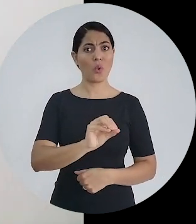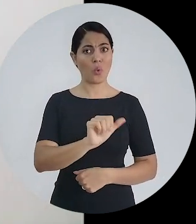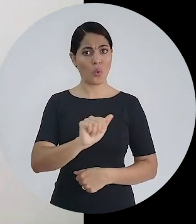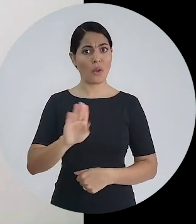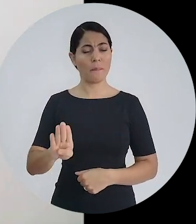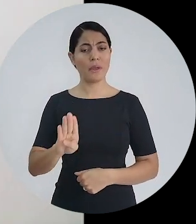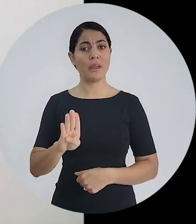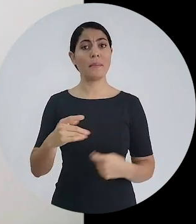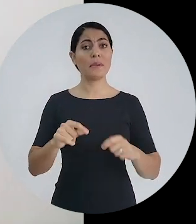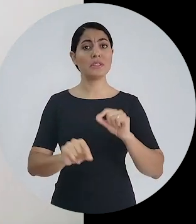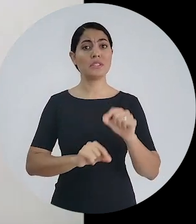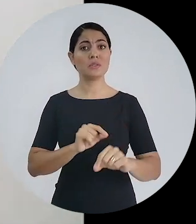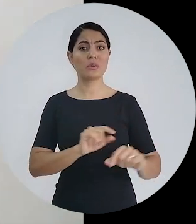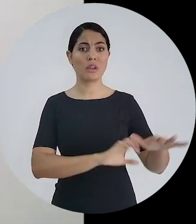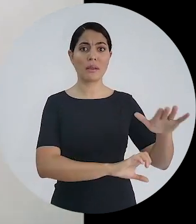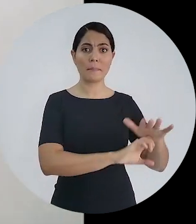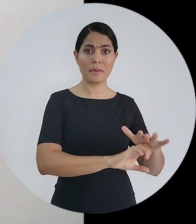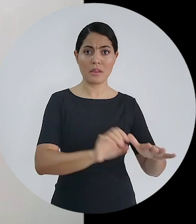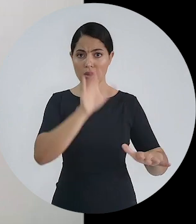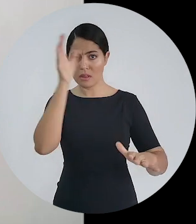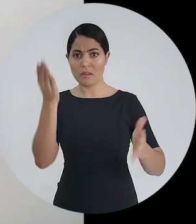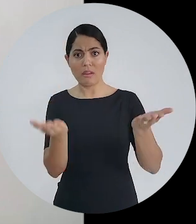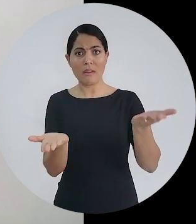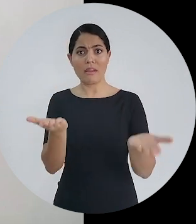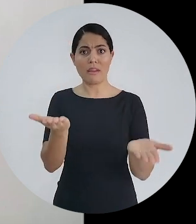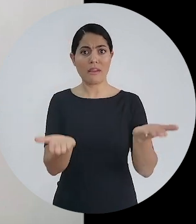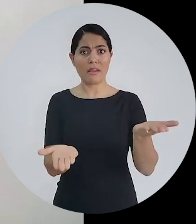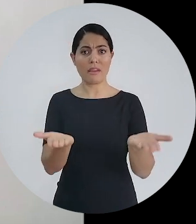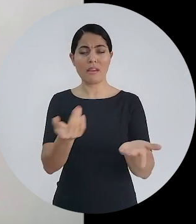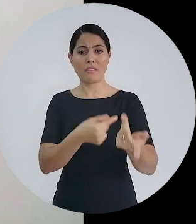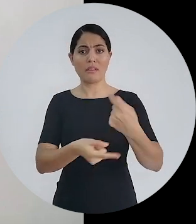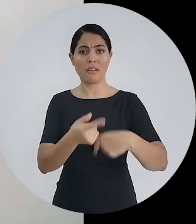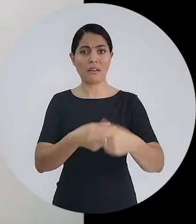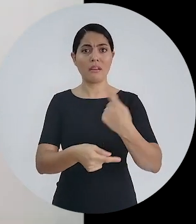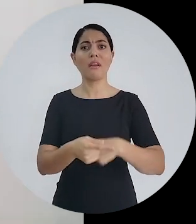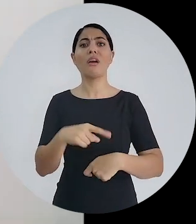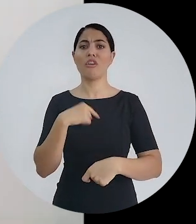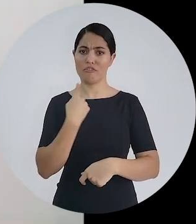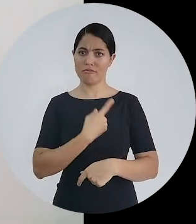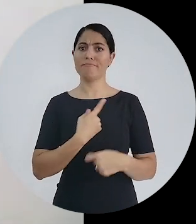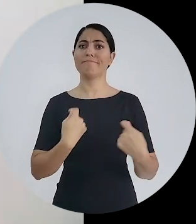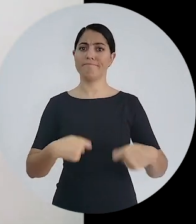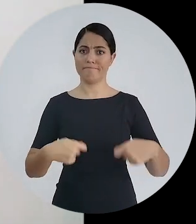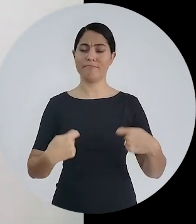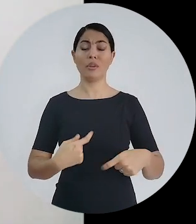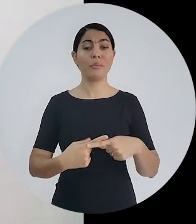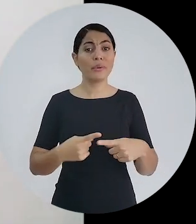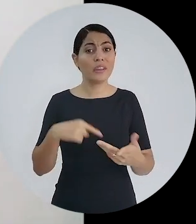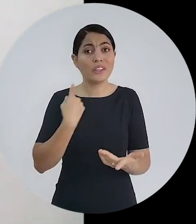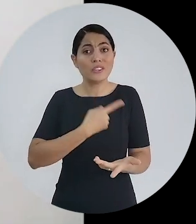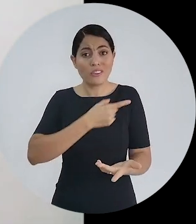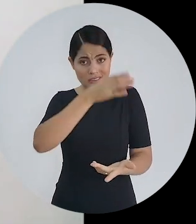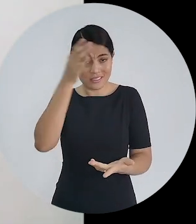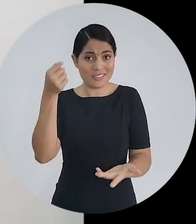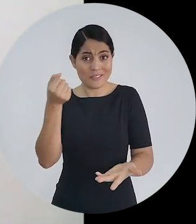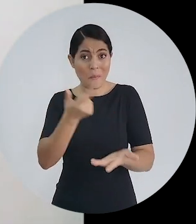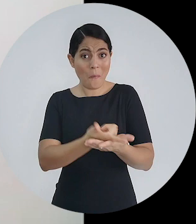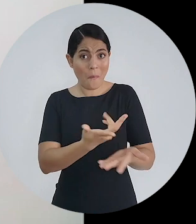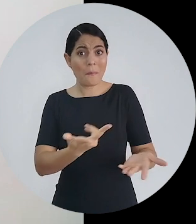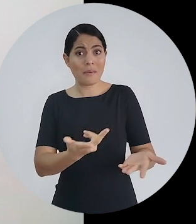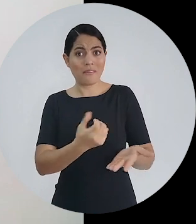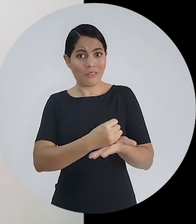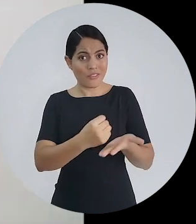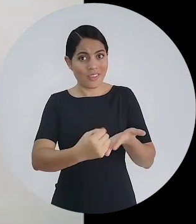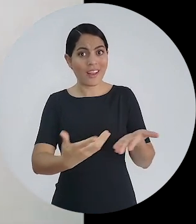nós somos a favor do equilíbrio econômico, do equilíbrio do mercado, porque nós também somos consumidores